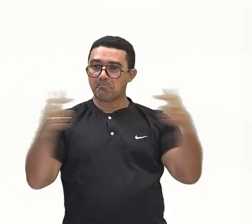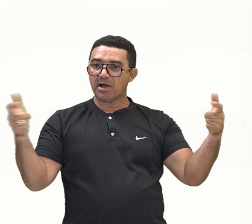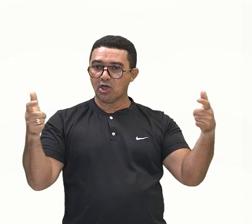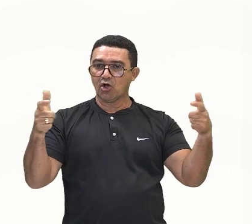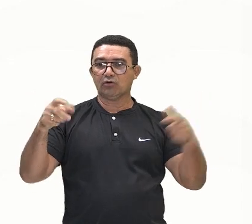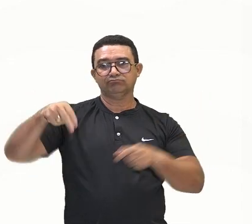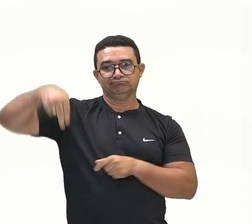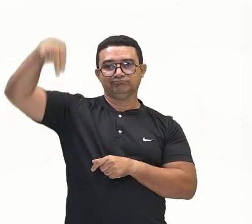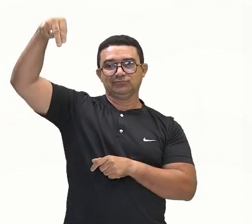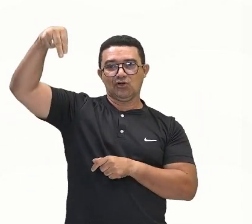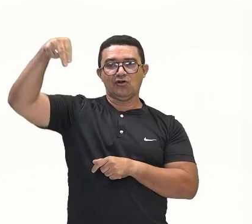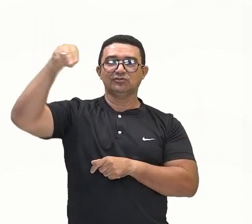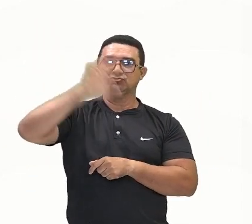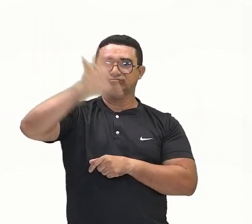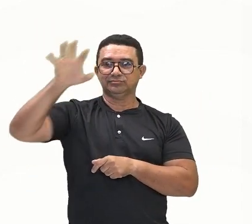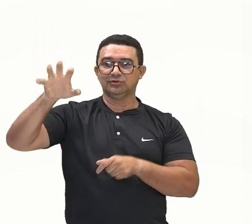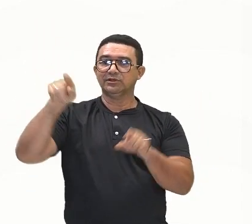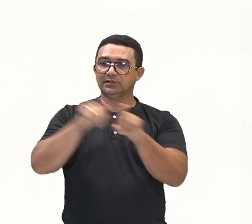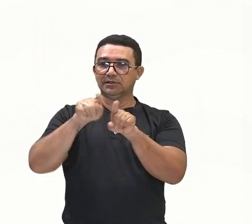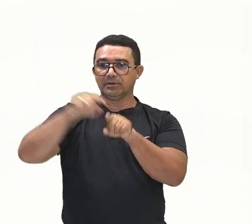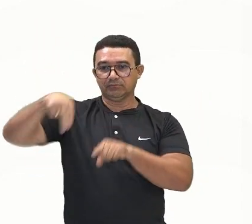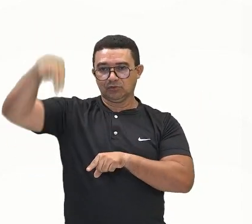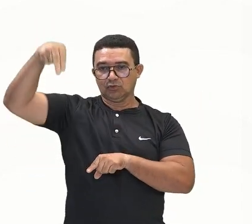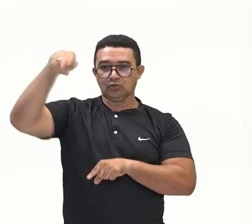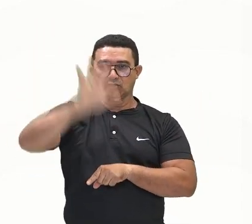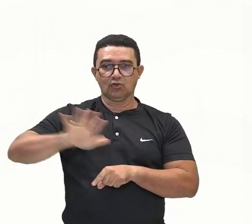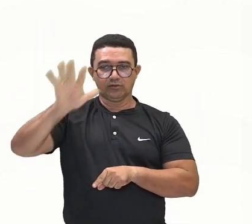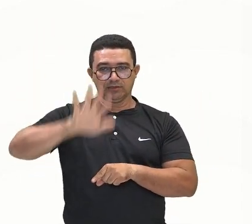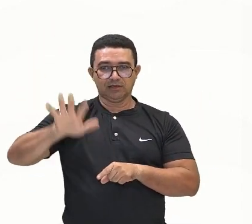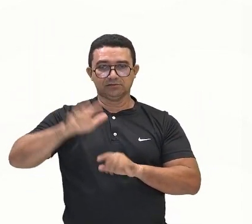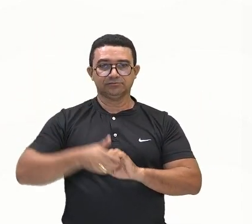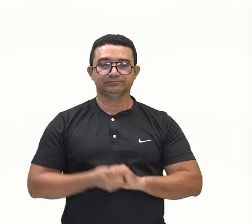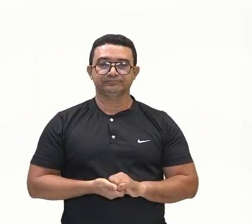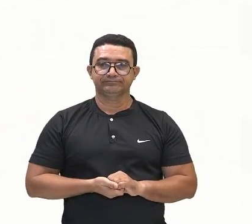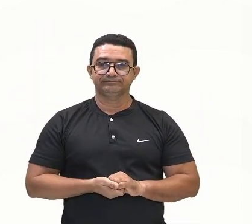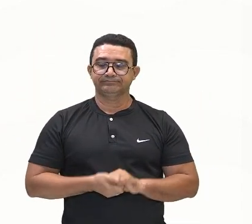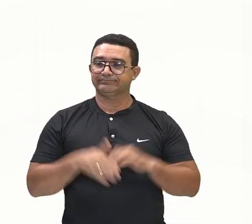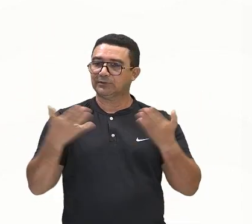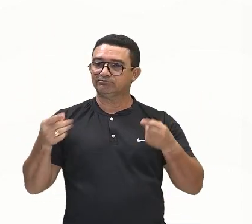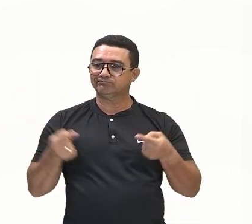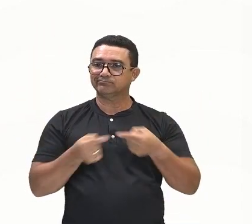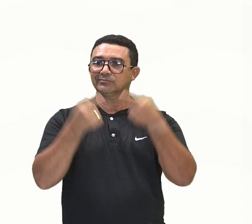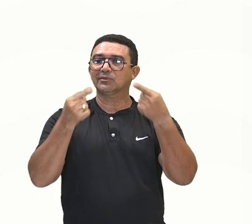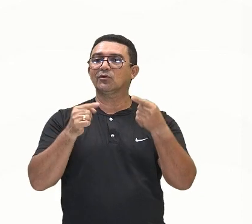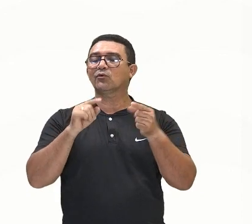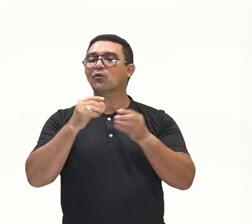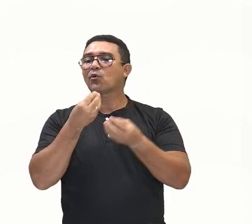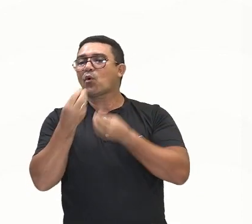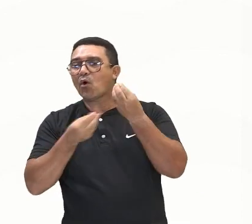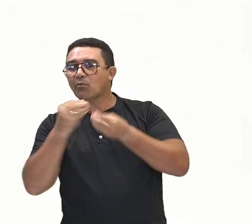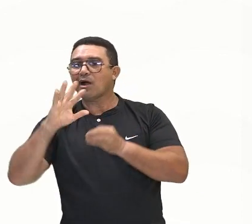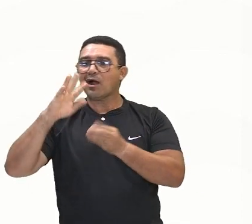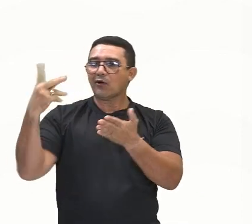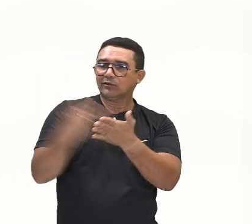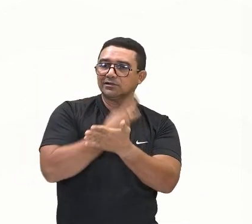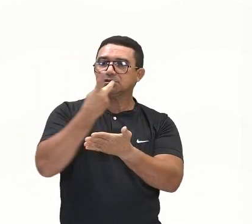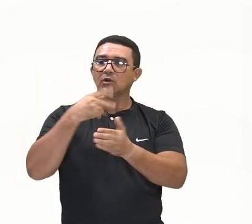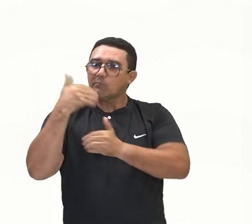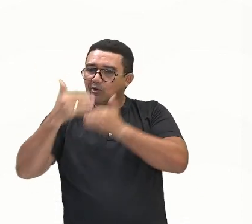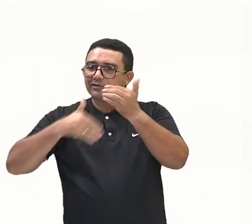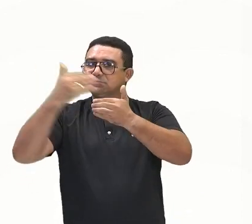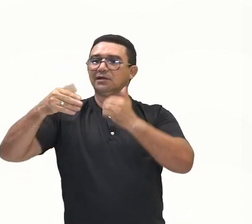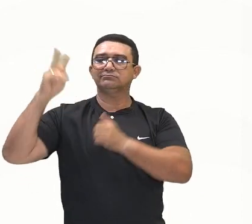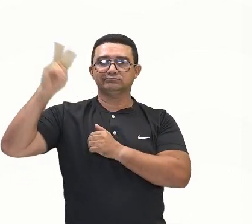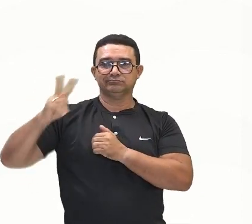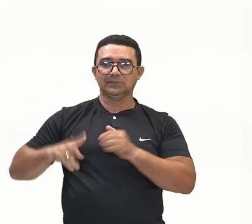norte e nordeste. Isso tem muito a ver com a questão do nosso processo histórico que ocorreu e os